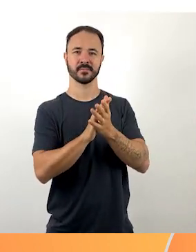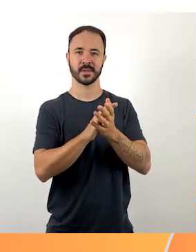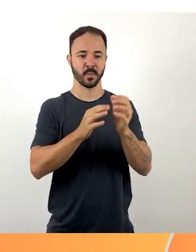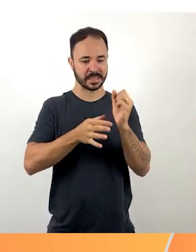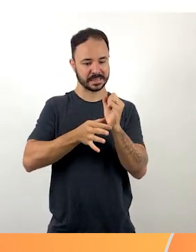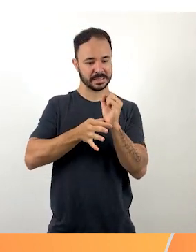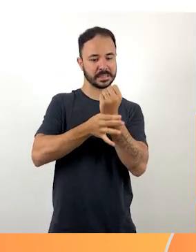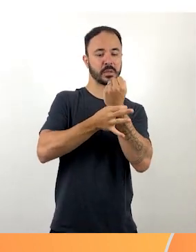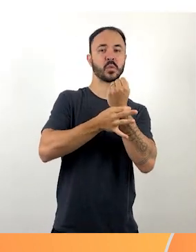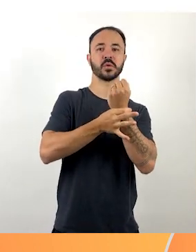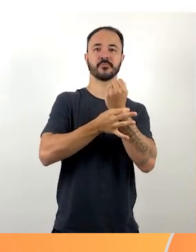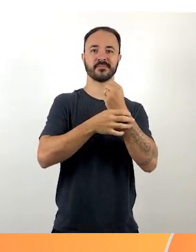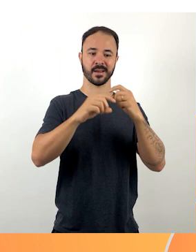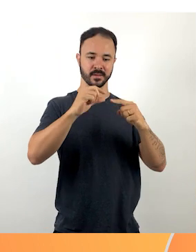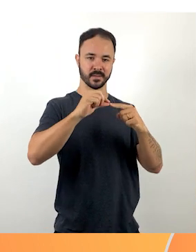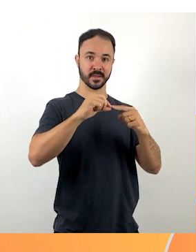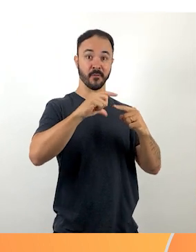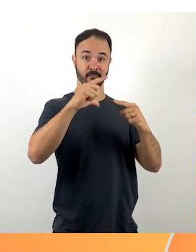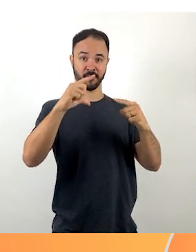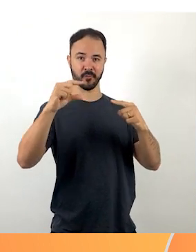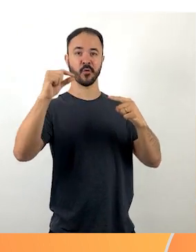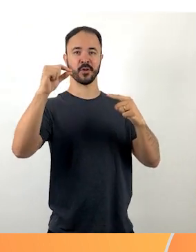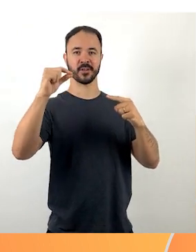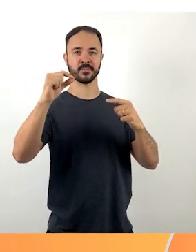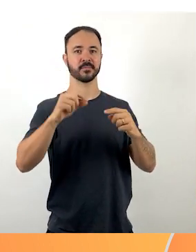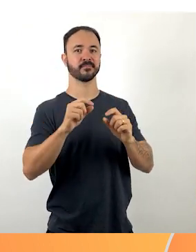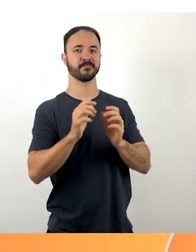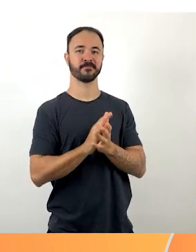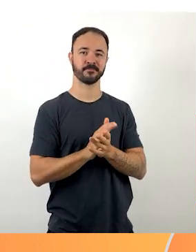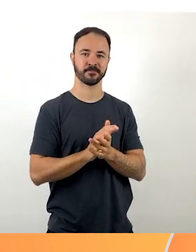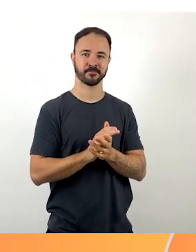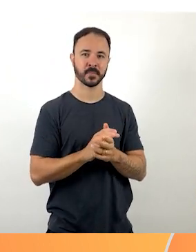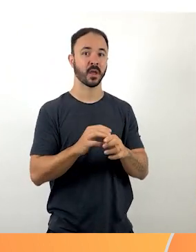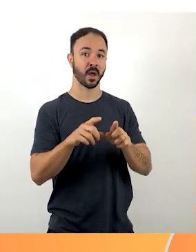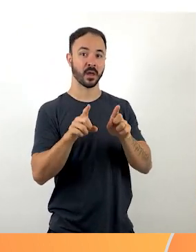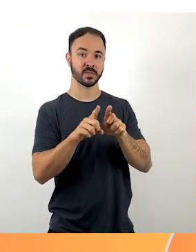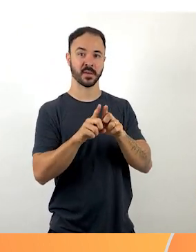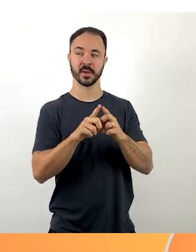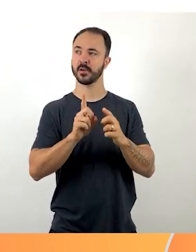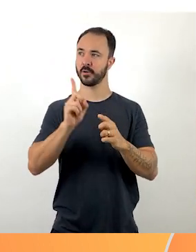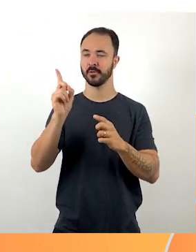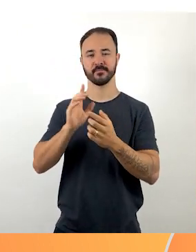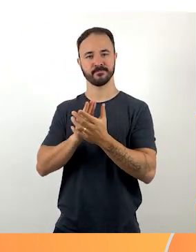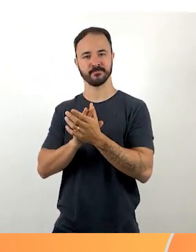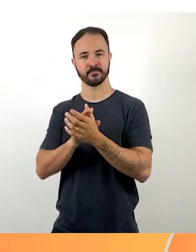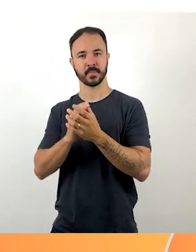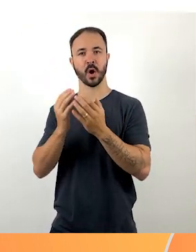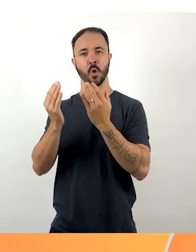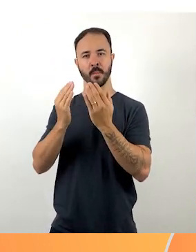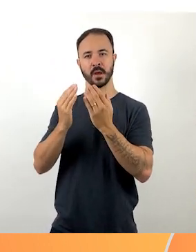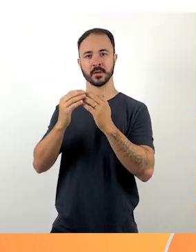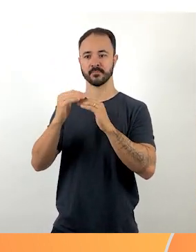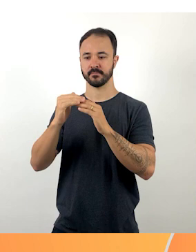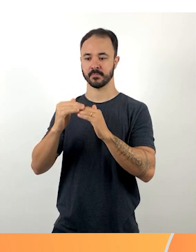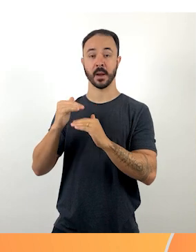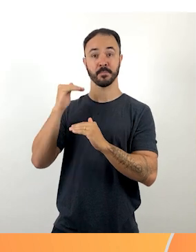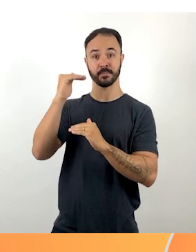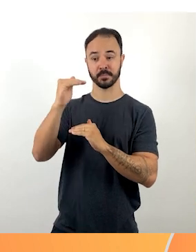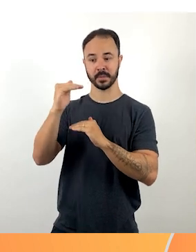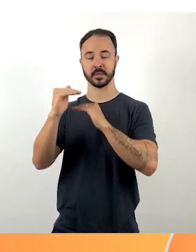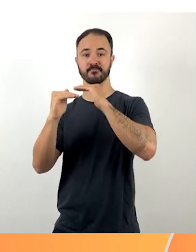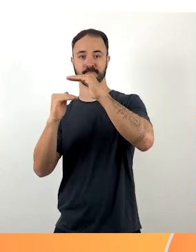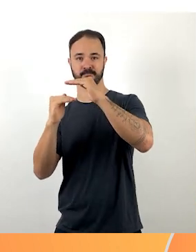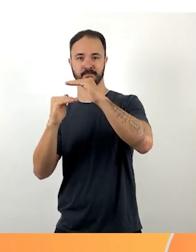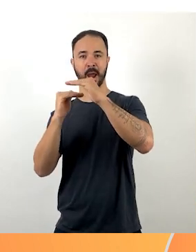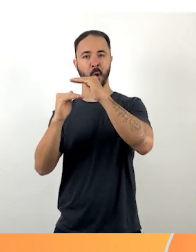a epiderme é uma camada menos espessa de revestimento. Aqui nós temos uma face adaxial, que é a face superior da